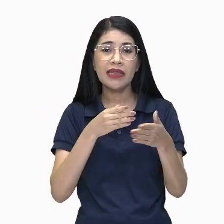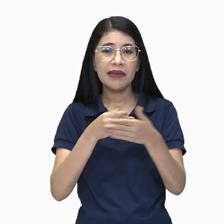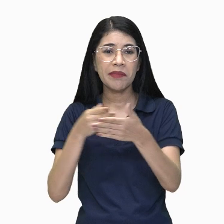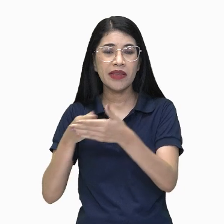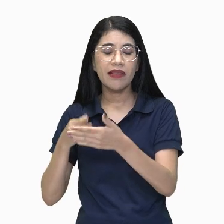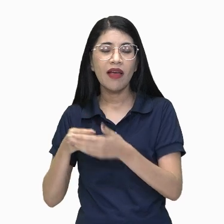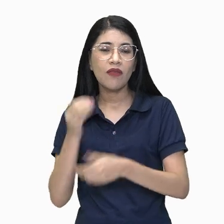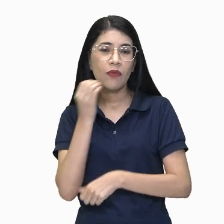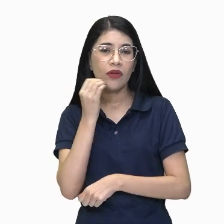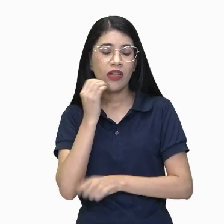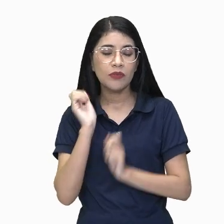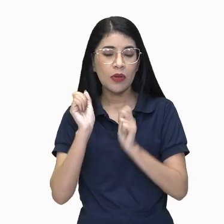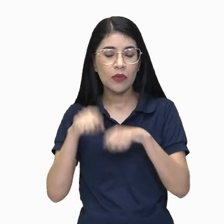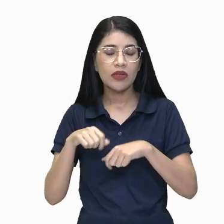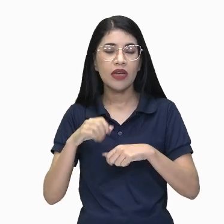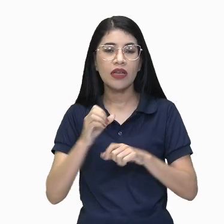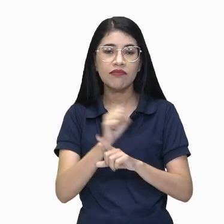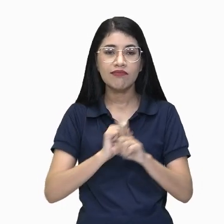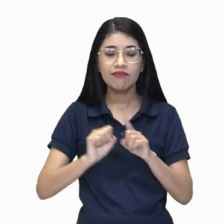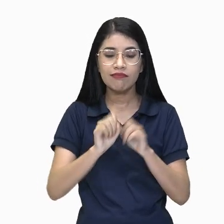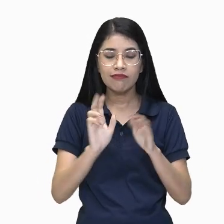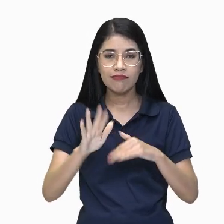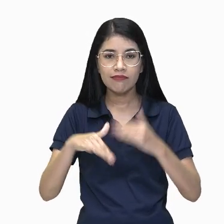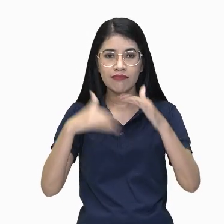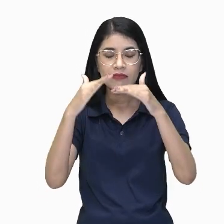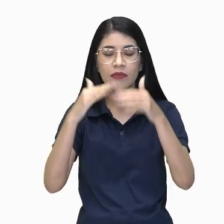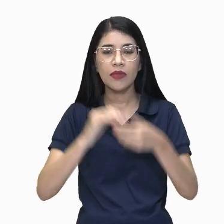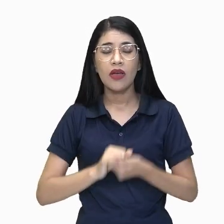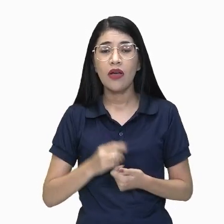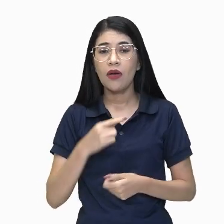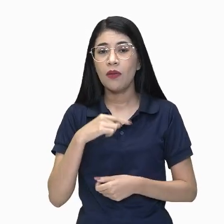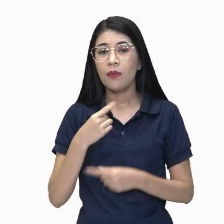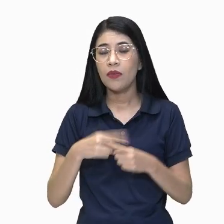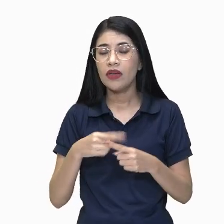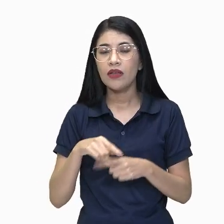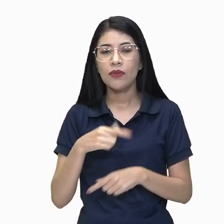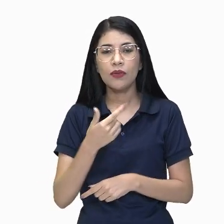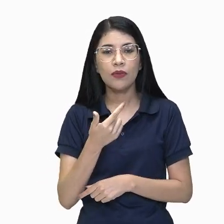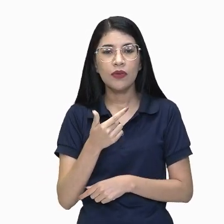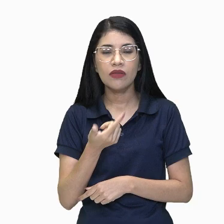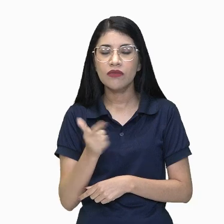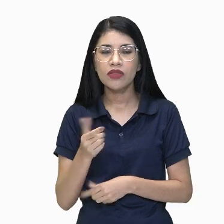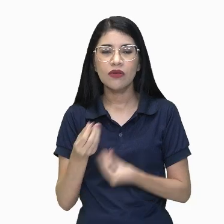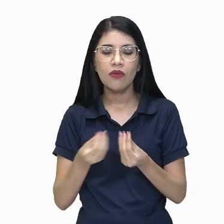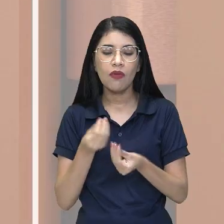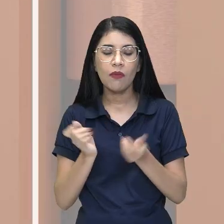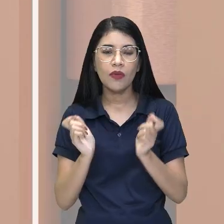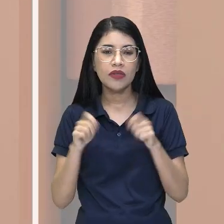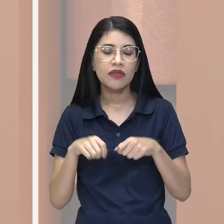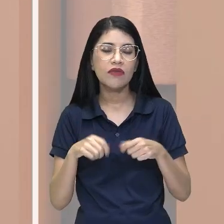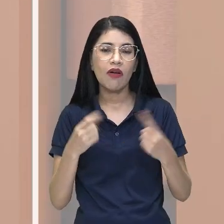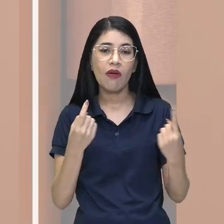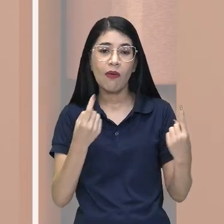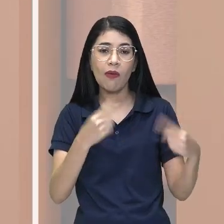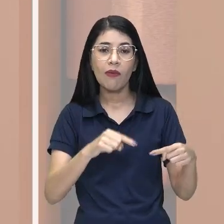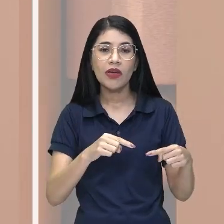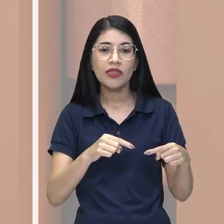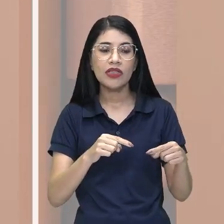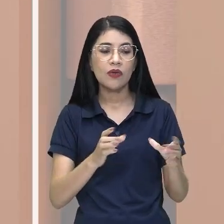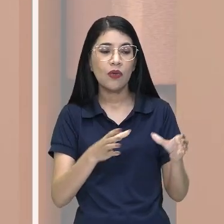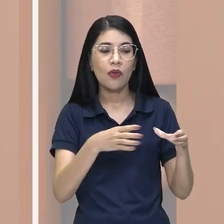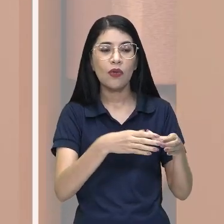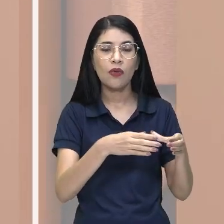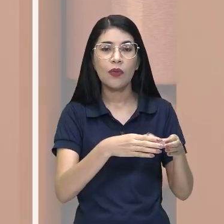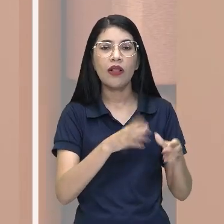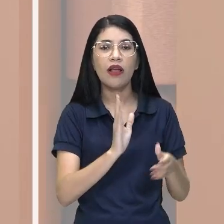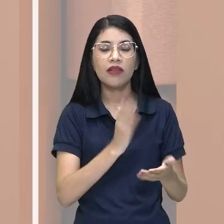oportunidades de ascensão social. Né? Não tem como você competir, né, com uma elite que estudou, que